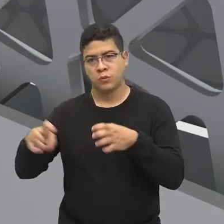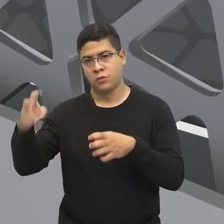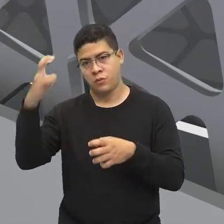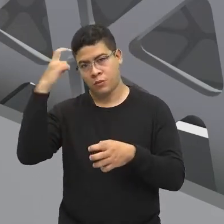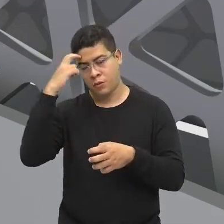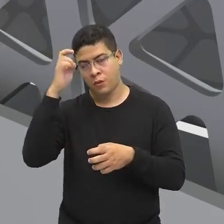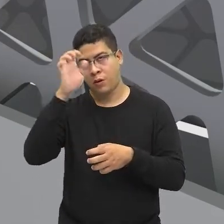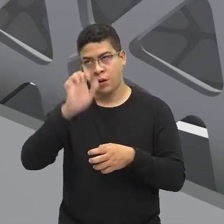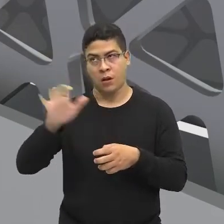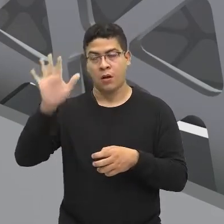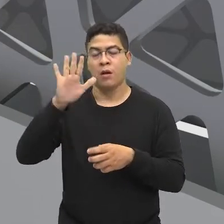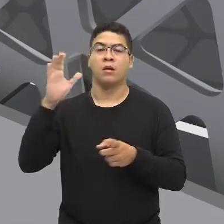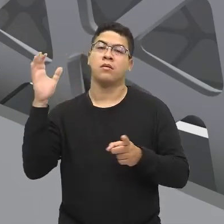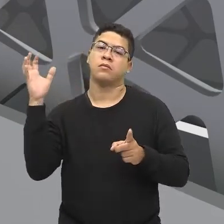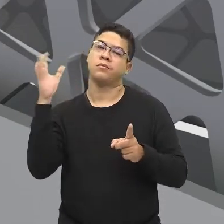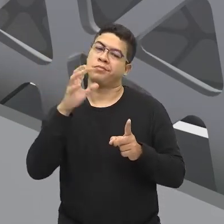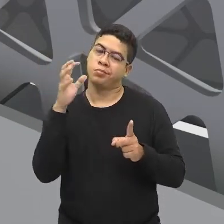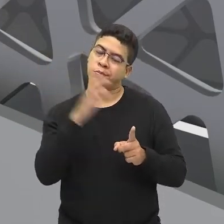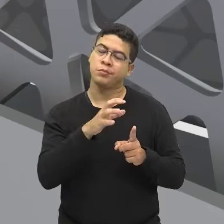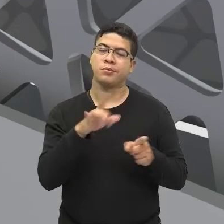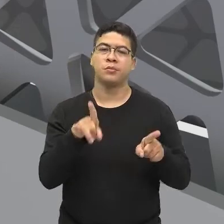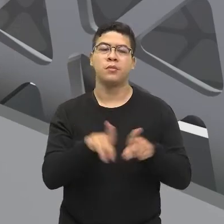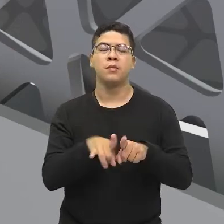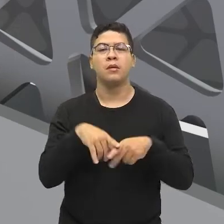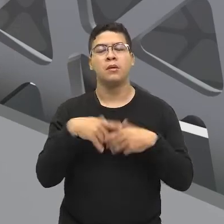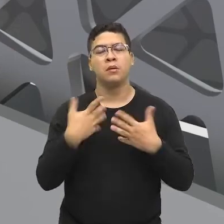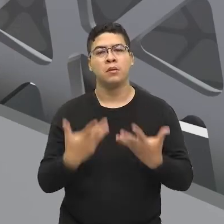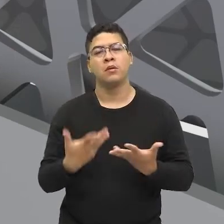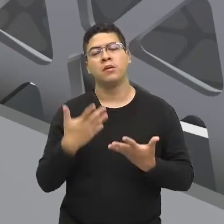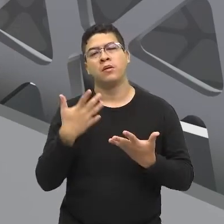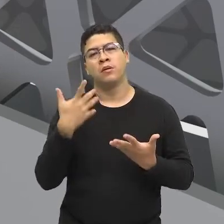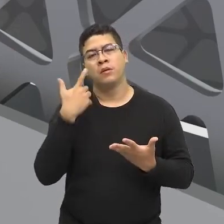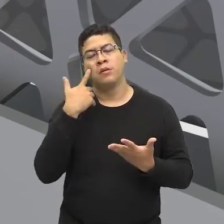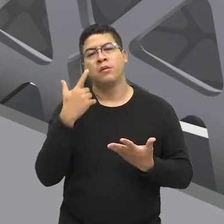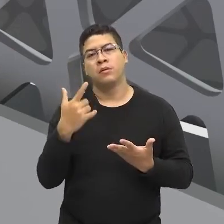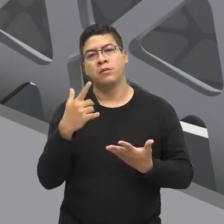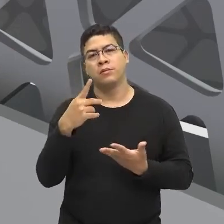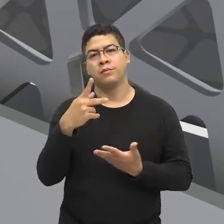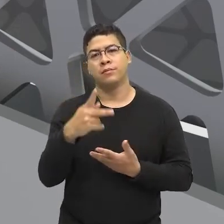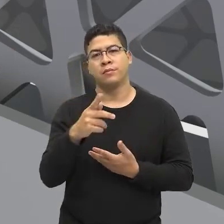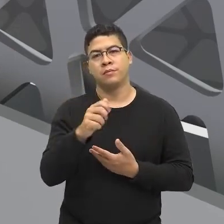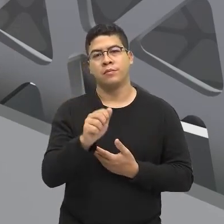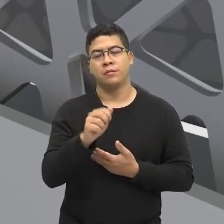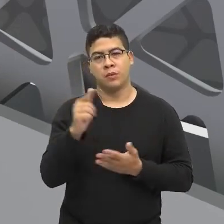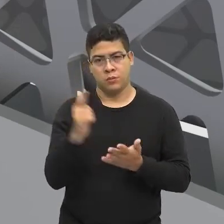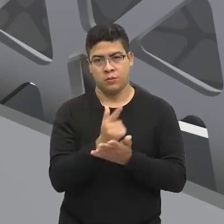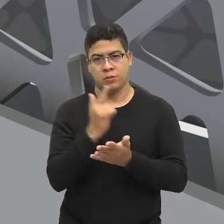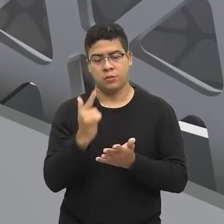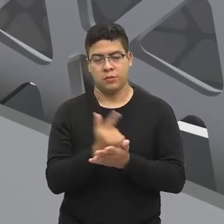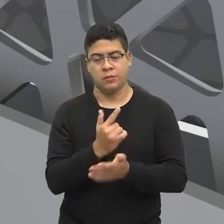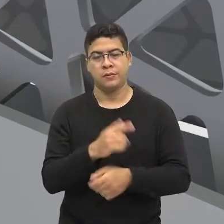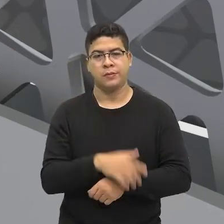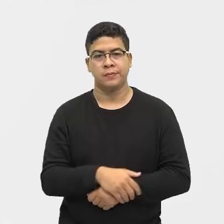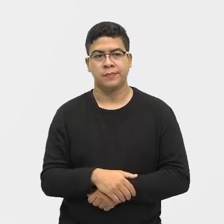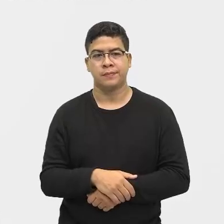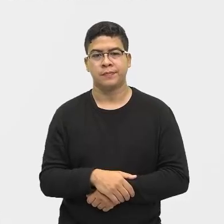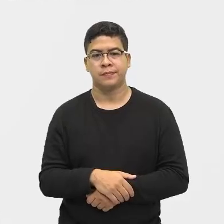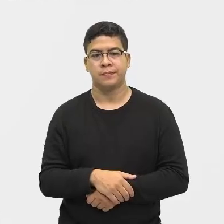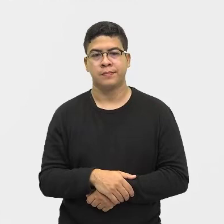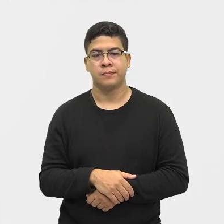isso nesse prefácio desse livro, Pauliceia Desvairada. Muito bem. Outro livro, olha